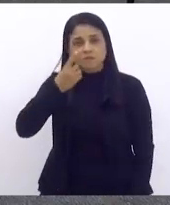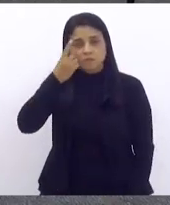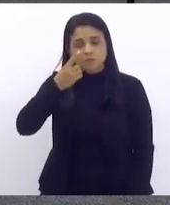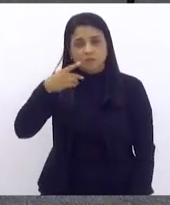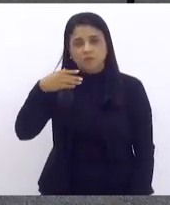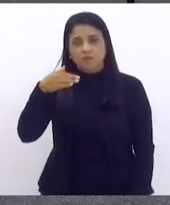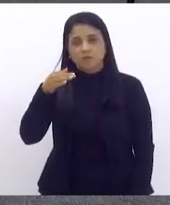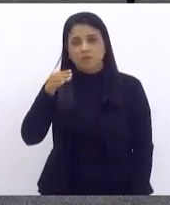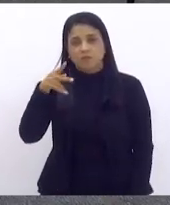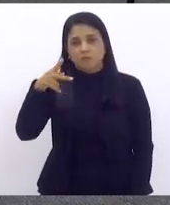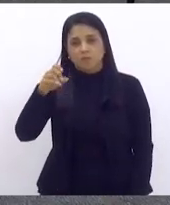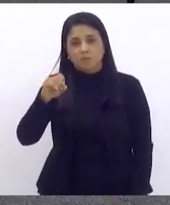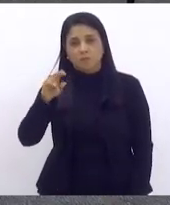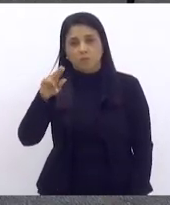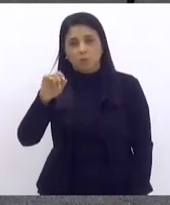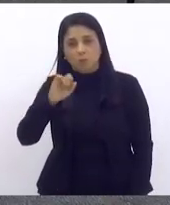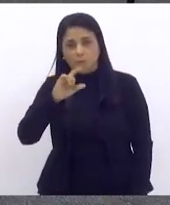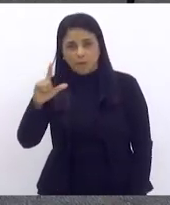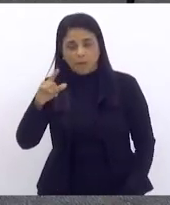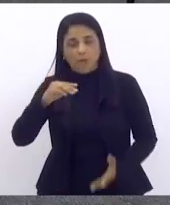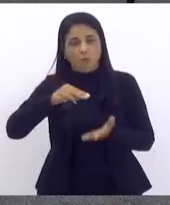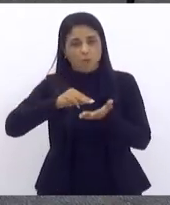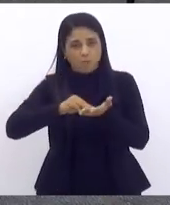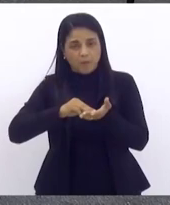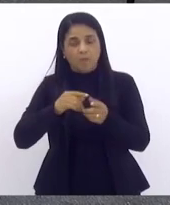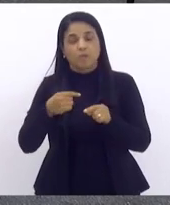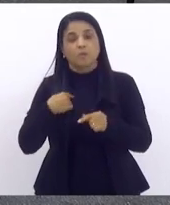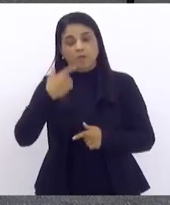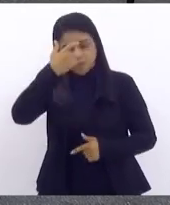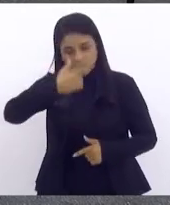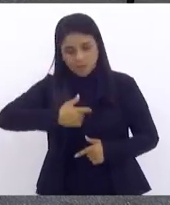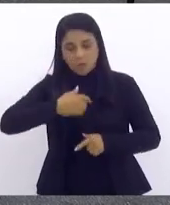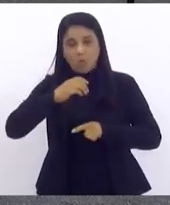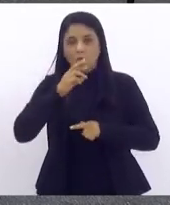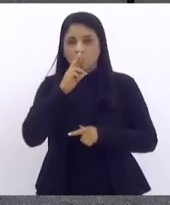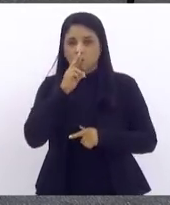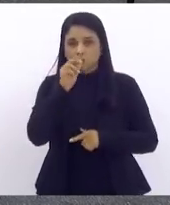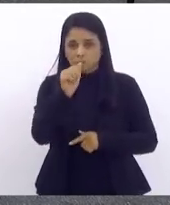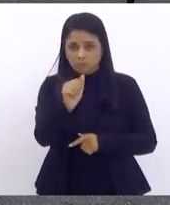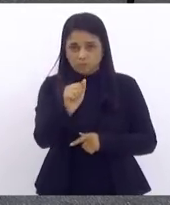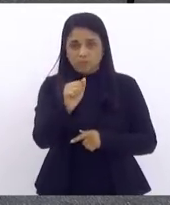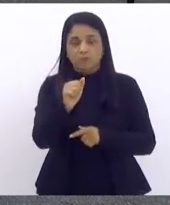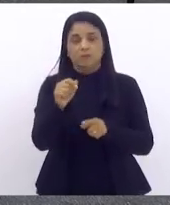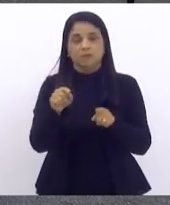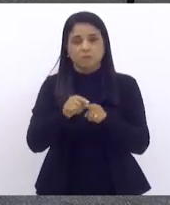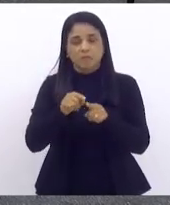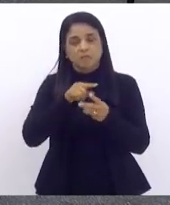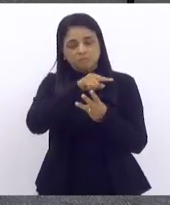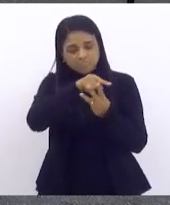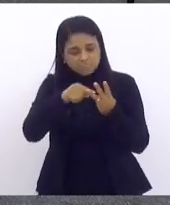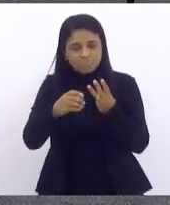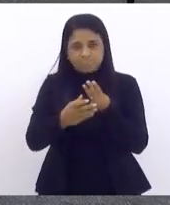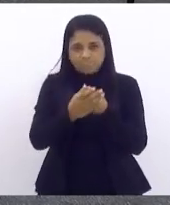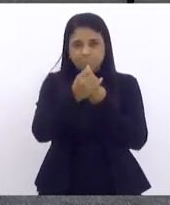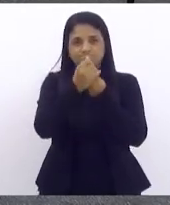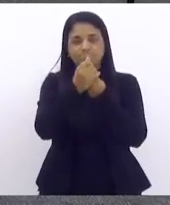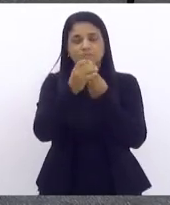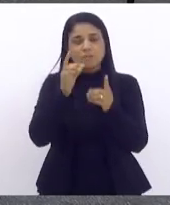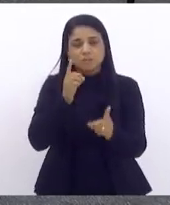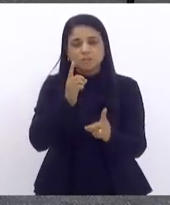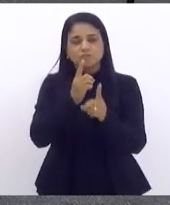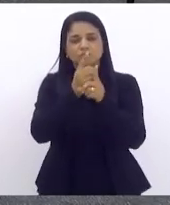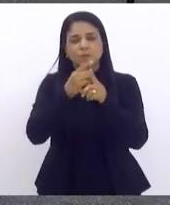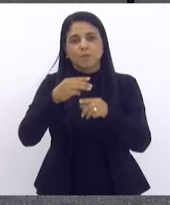eu, Rodrigo Amorim, como membro dessa comissão. A gente botou o dedo na ferida, abrimos a caixa preta da máfia dos